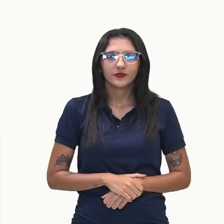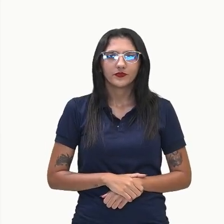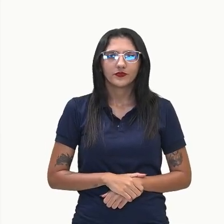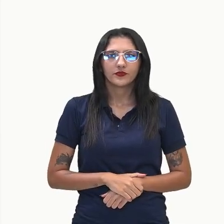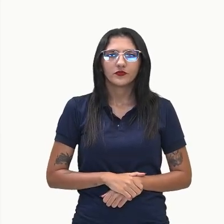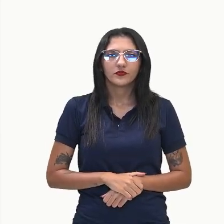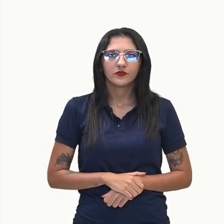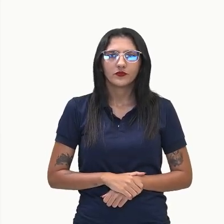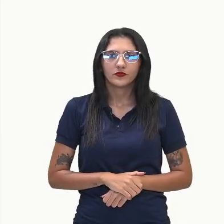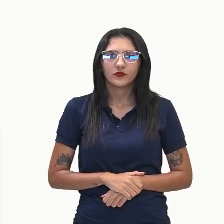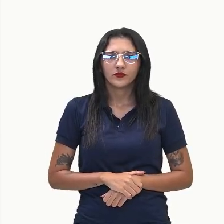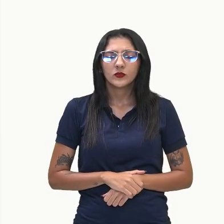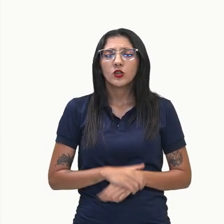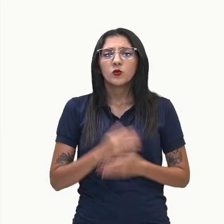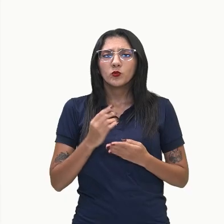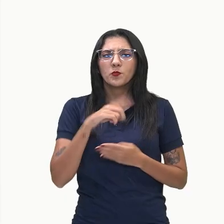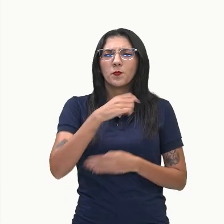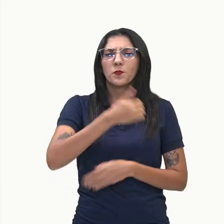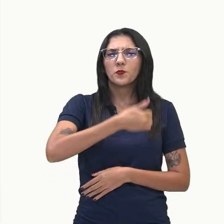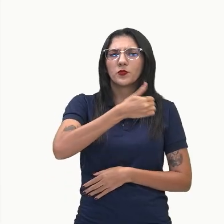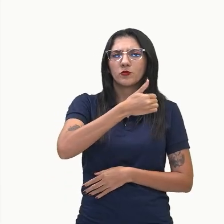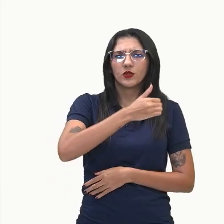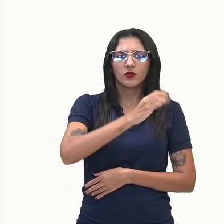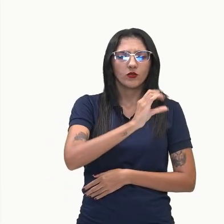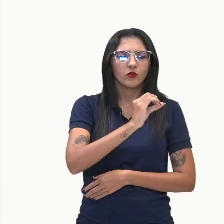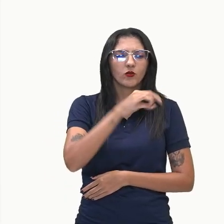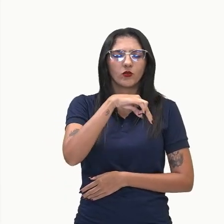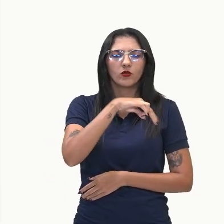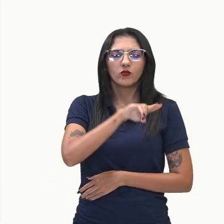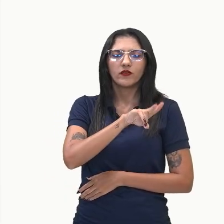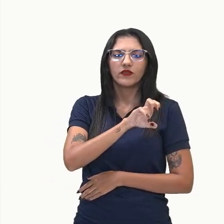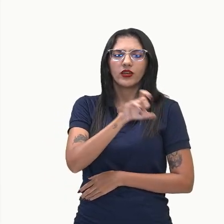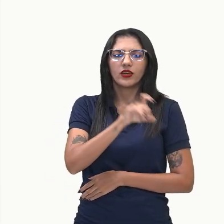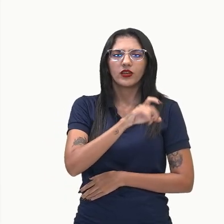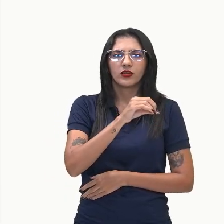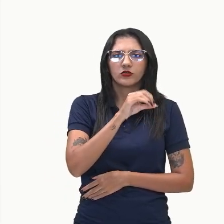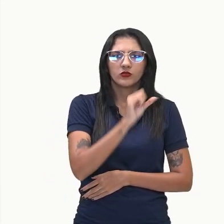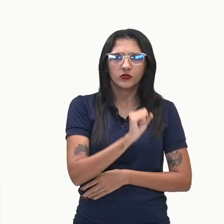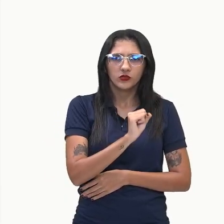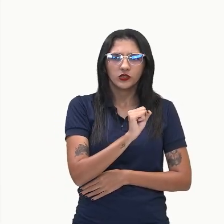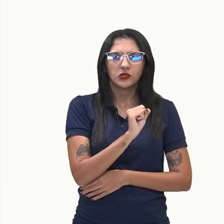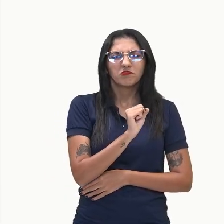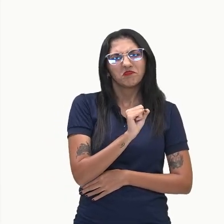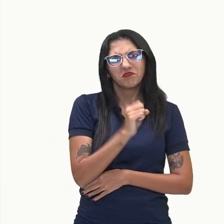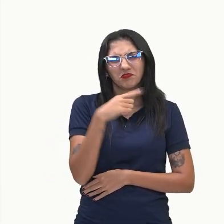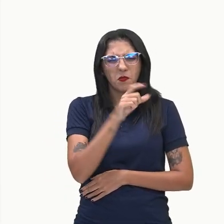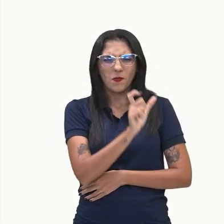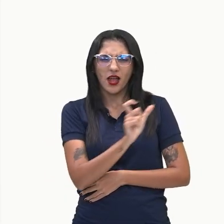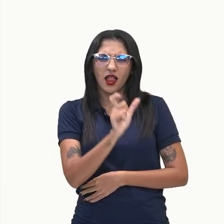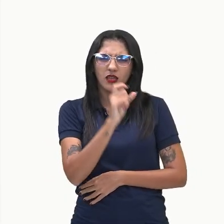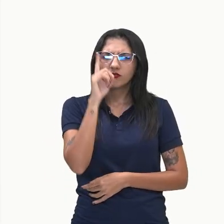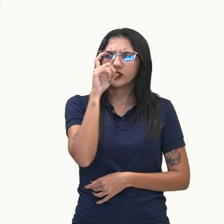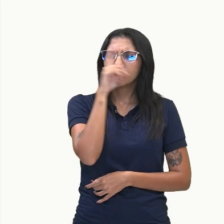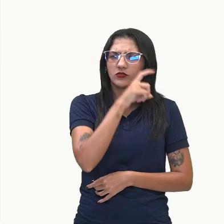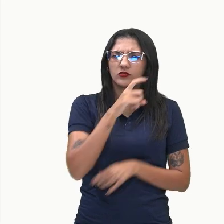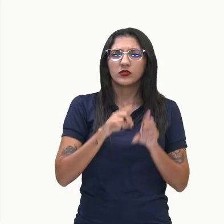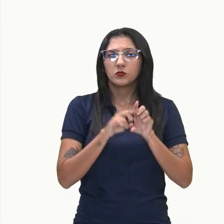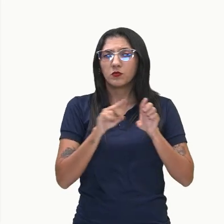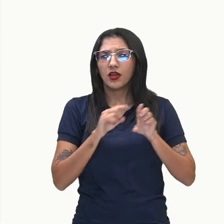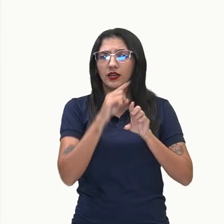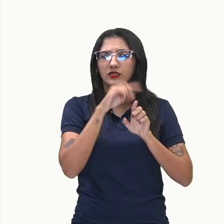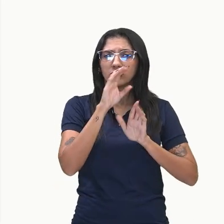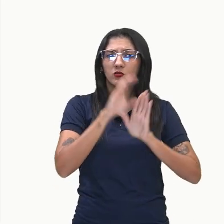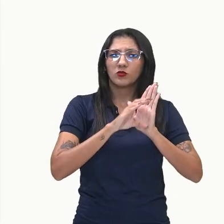Quando que um polígono é convexo, professor? Essa palavra, né, não é uma palavra muito comum, mas esse conceito ele não é